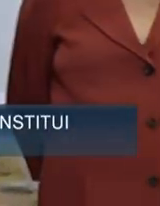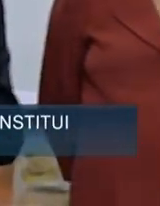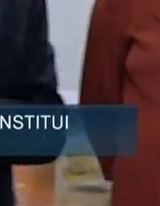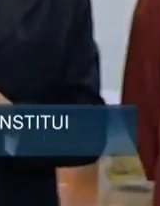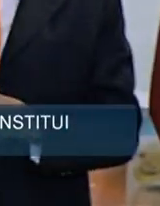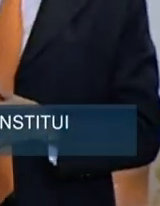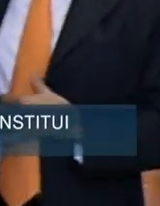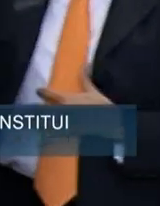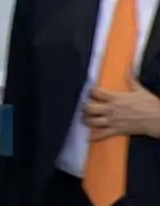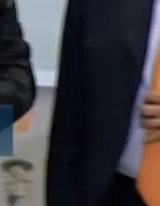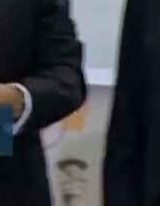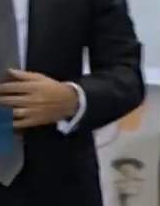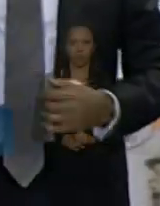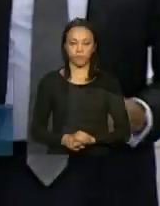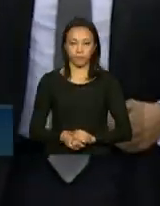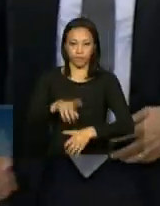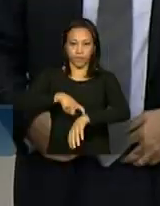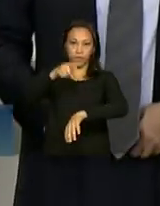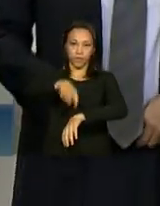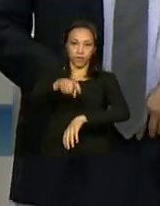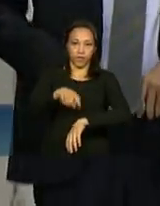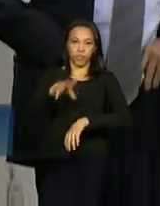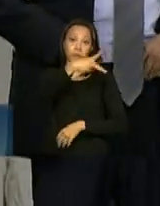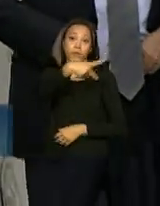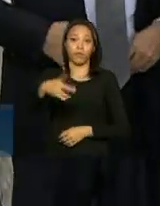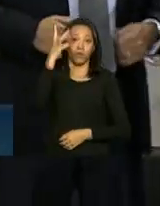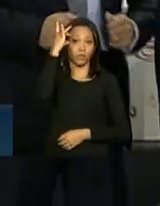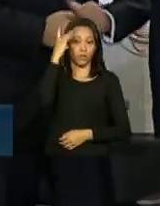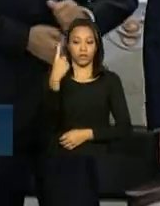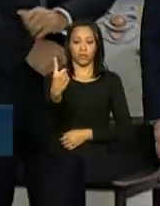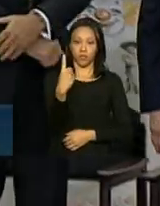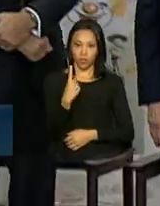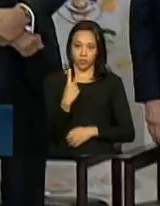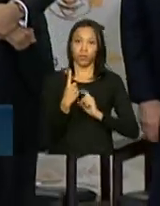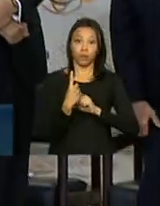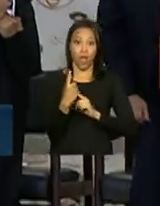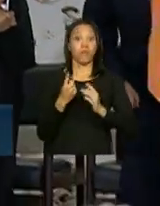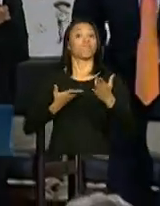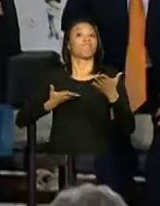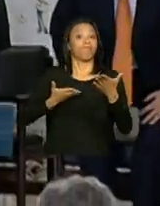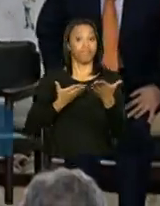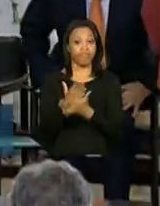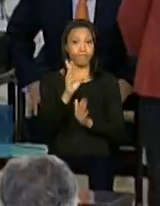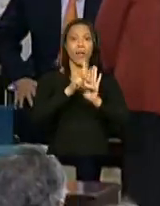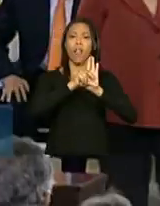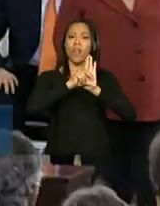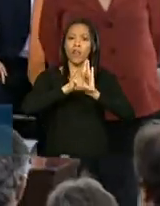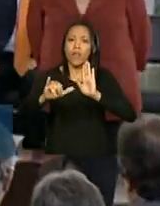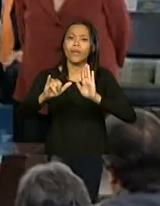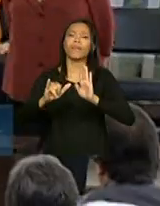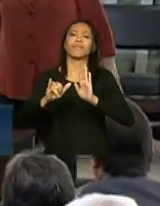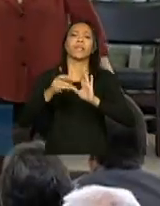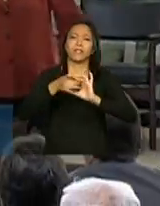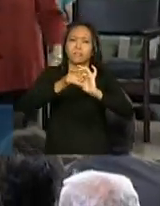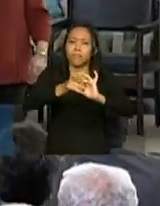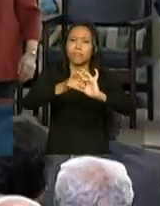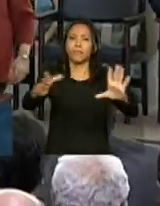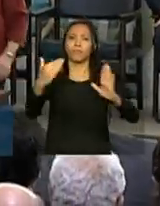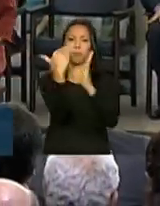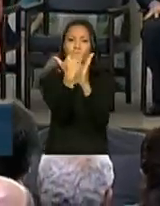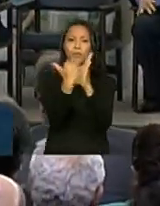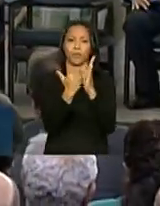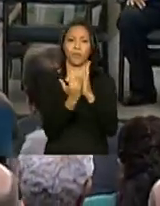Nesse instante, a senhora presidenta da República, Dilma Rousseff, sanciona a lei que institui o programa Mais